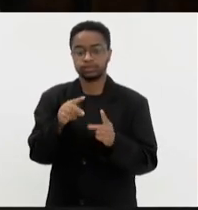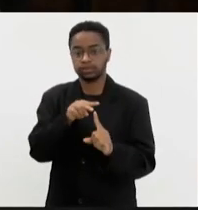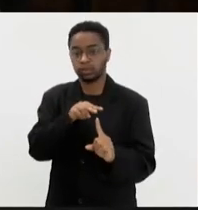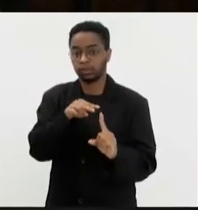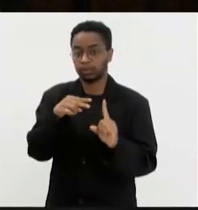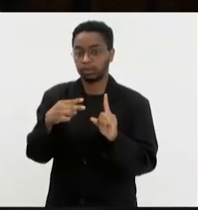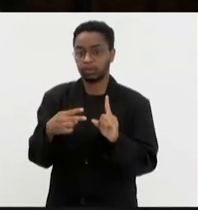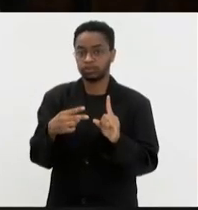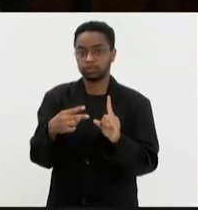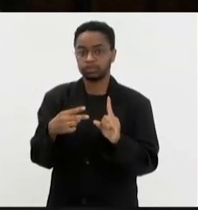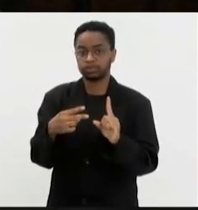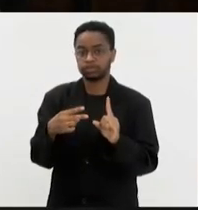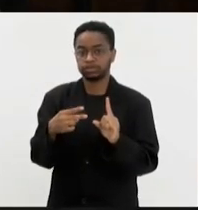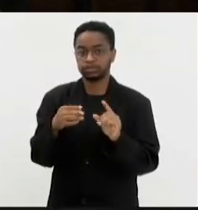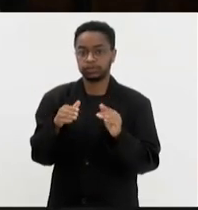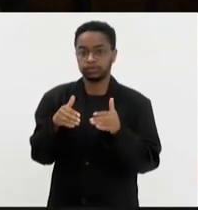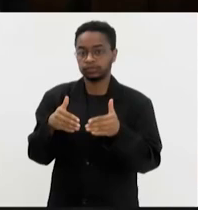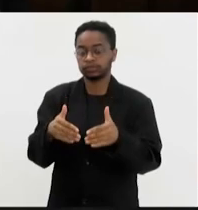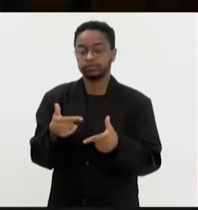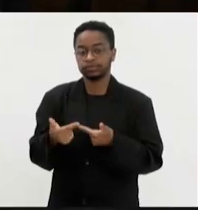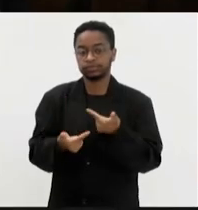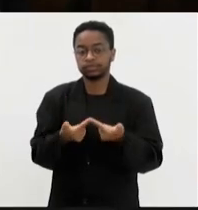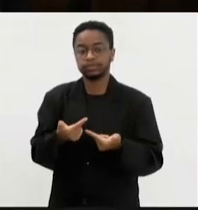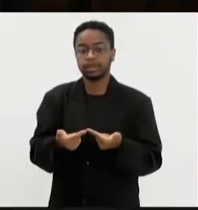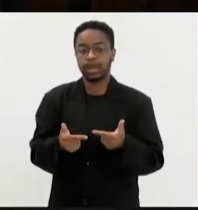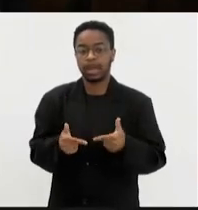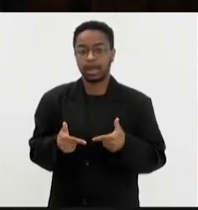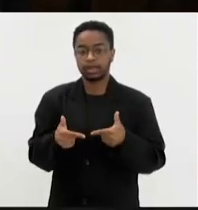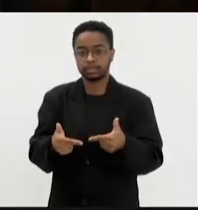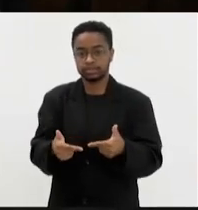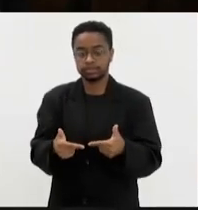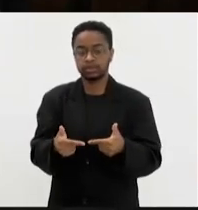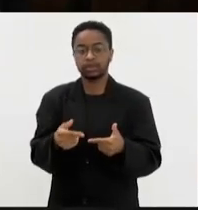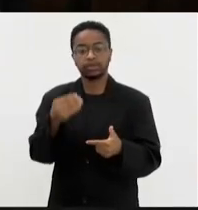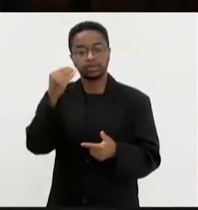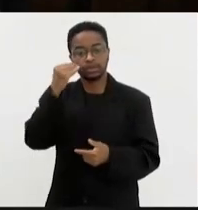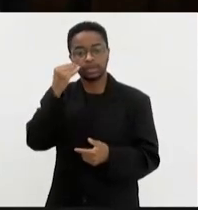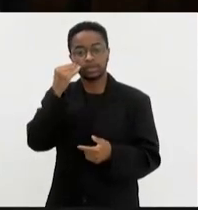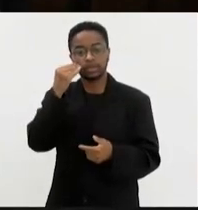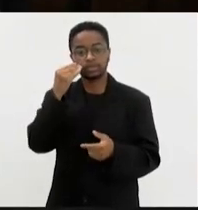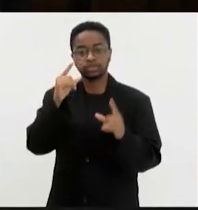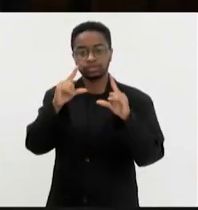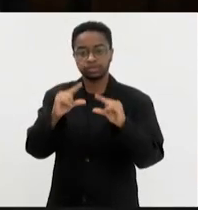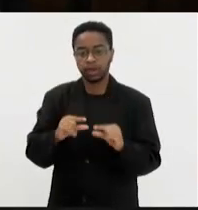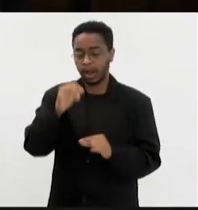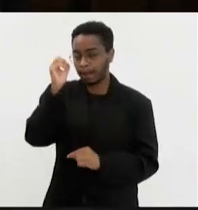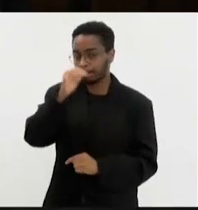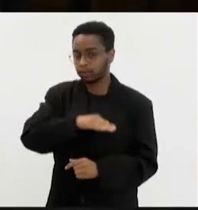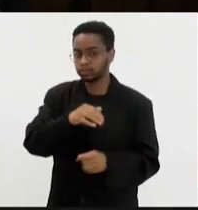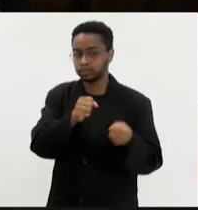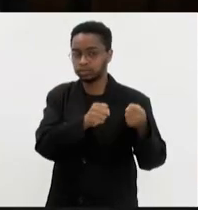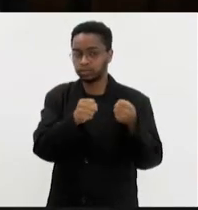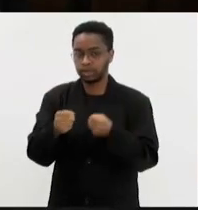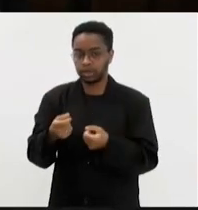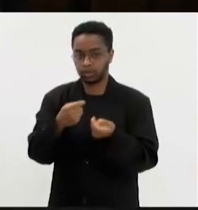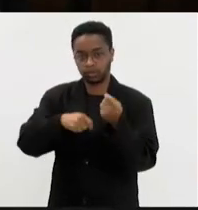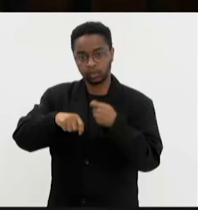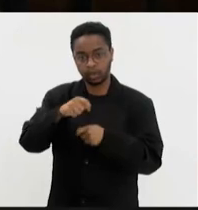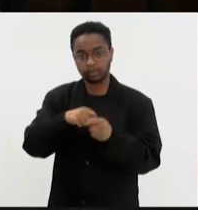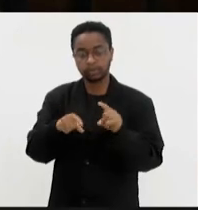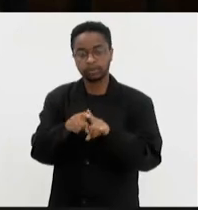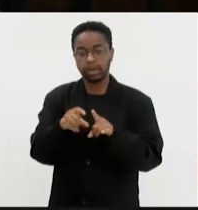eh da jurisprudência desse viés repressivo em coibi o abuso de poder econômico e o abuso de